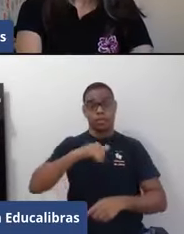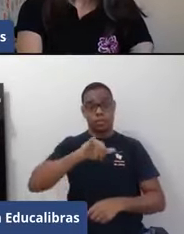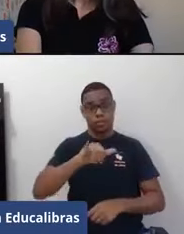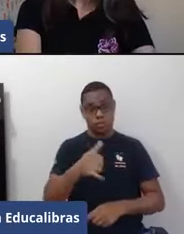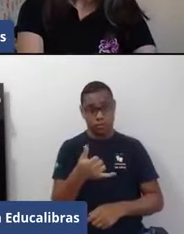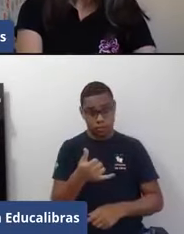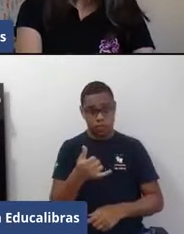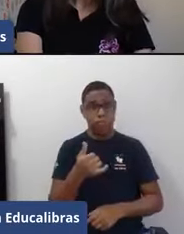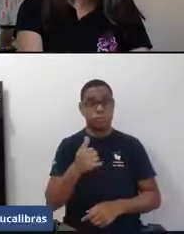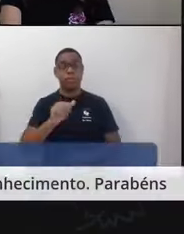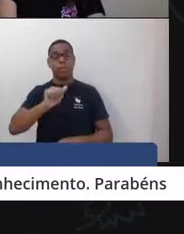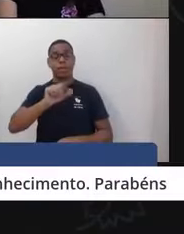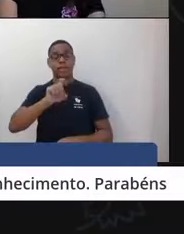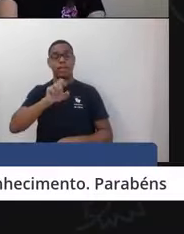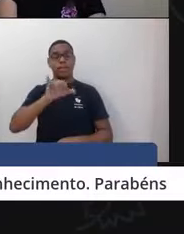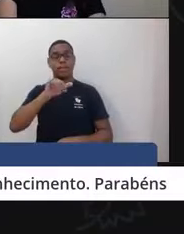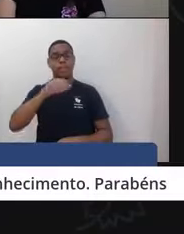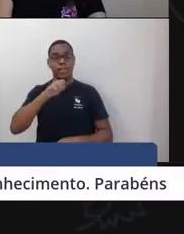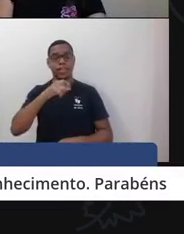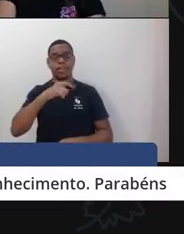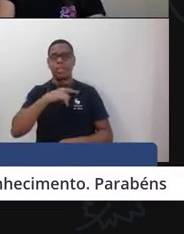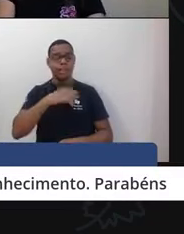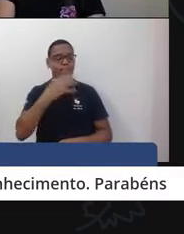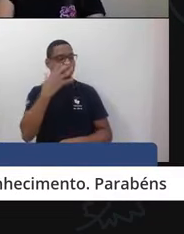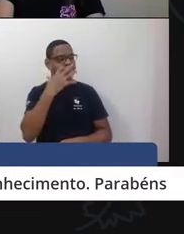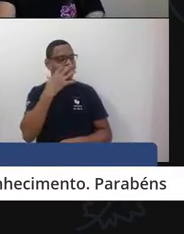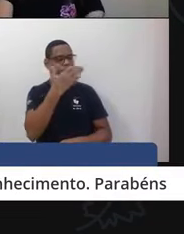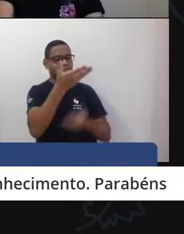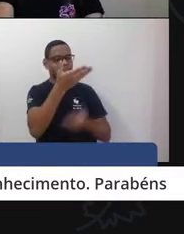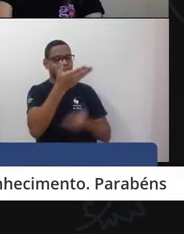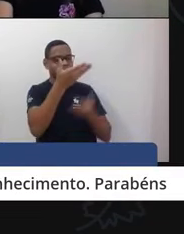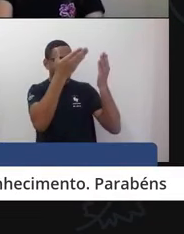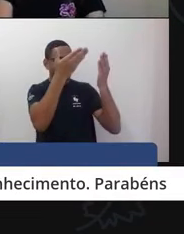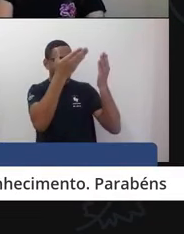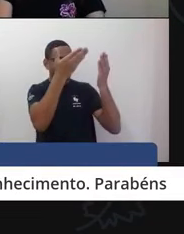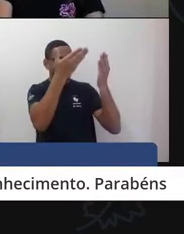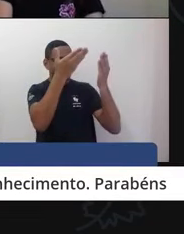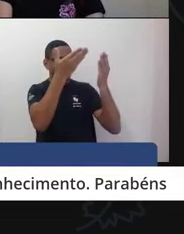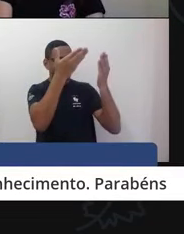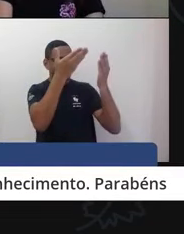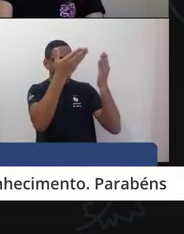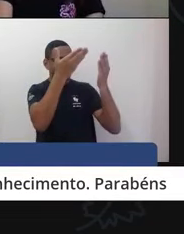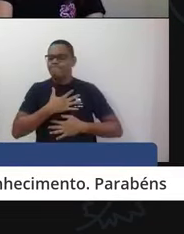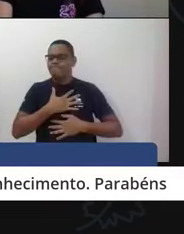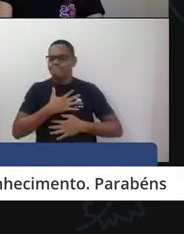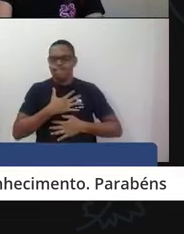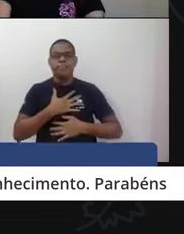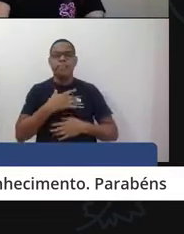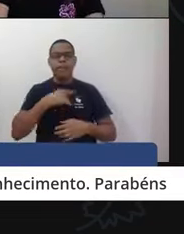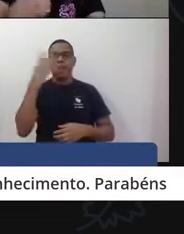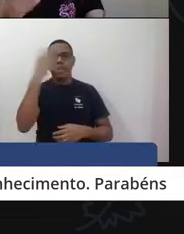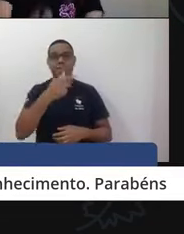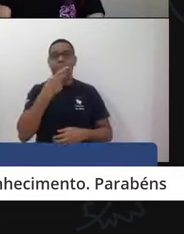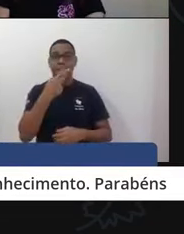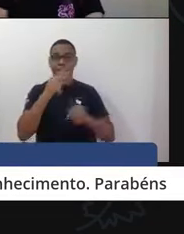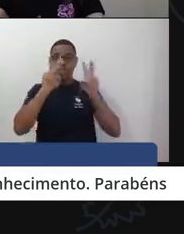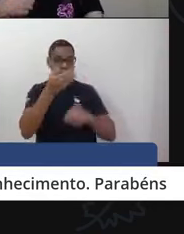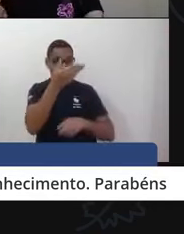dizer que o Adelino tinha uma admiração profunda por você, que era algo assim, era lindo de ver quando ele falava da